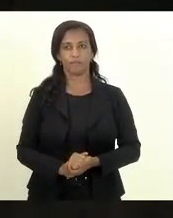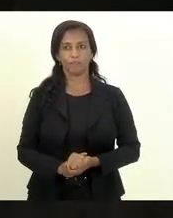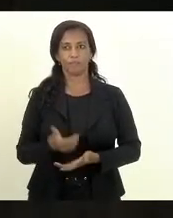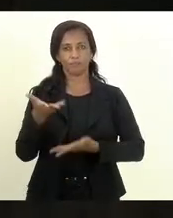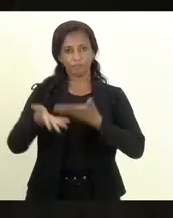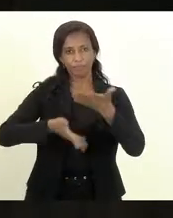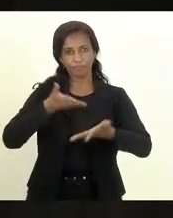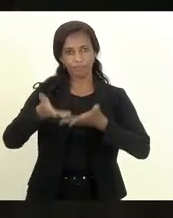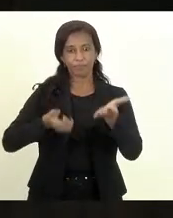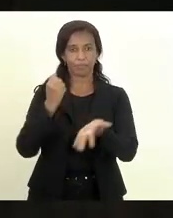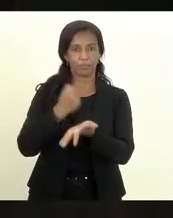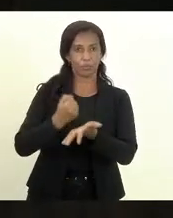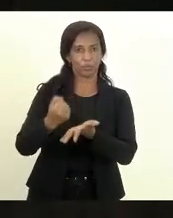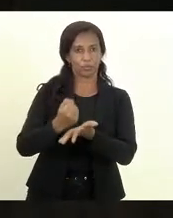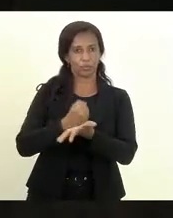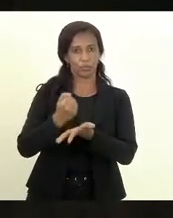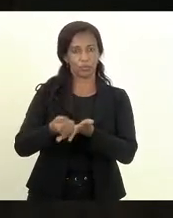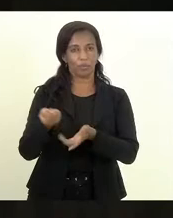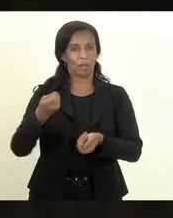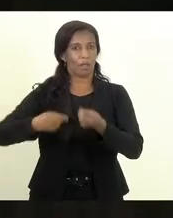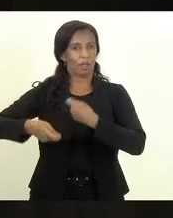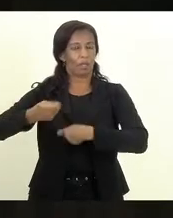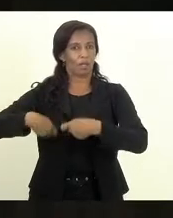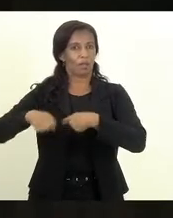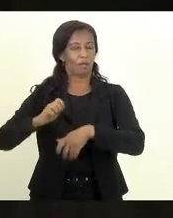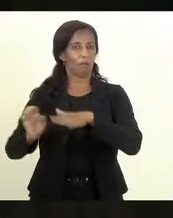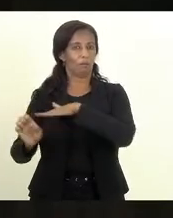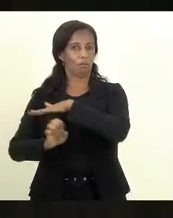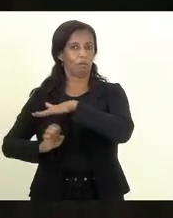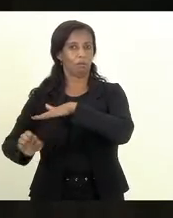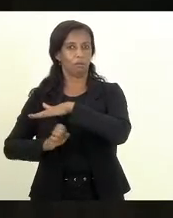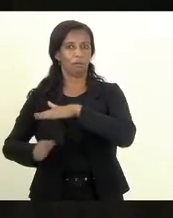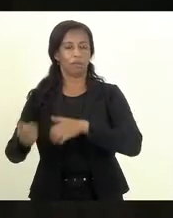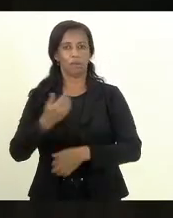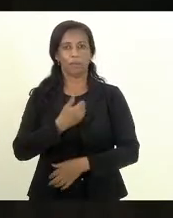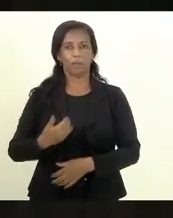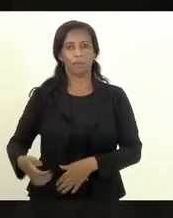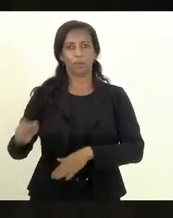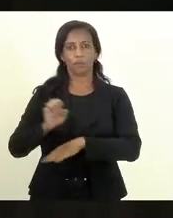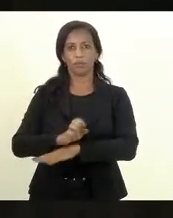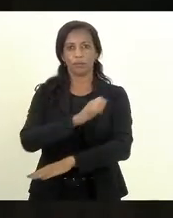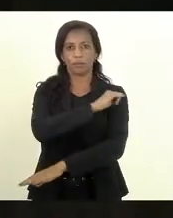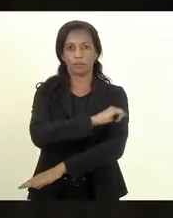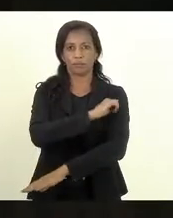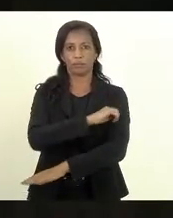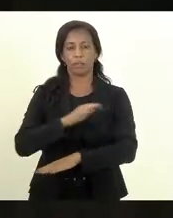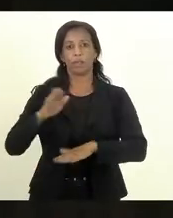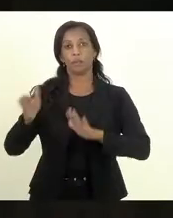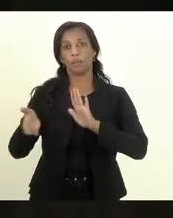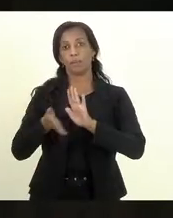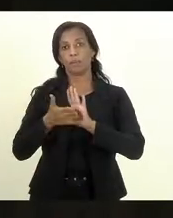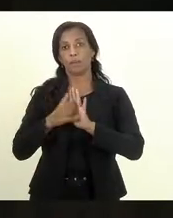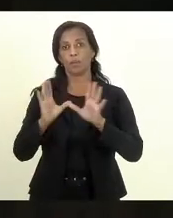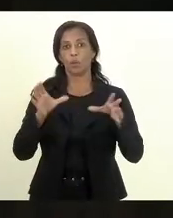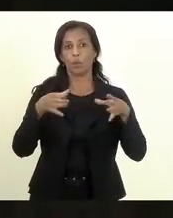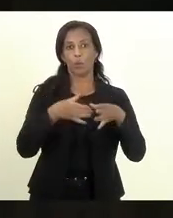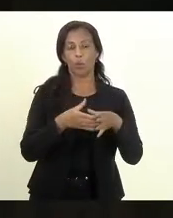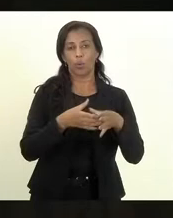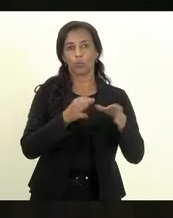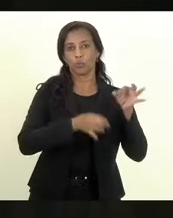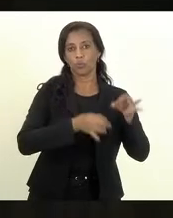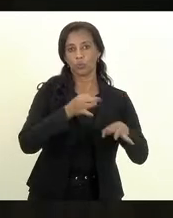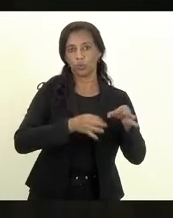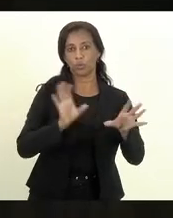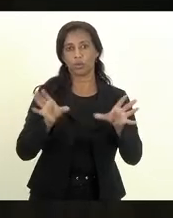popular nos contratos administrativos de concessão e permissão de serviços públicos do Estado do Rio de Janeiro, pendendo de pareceres das comissões de Constituição e